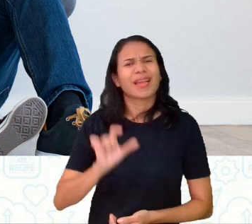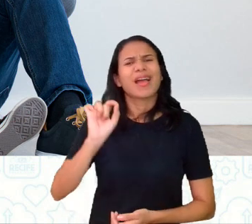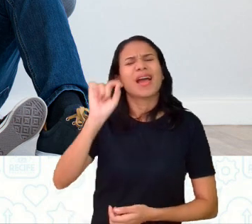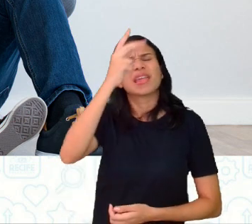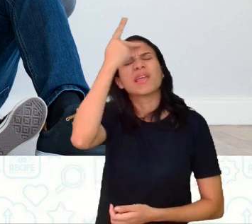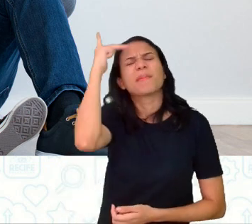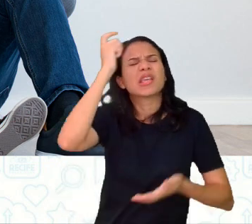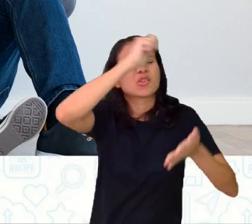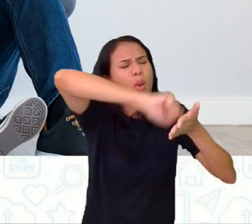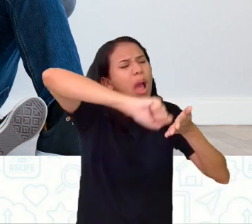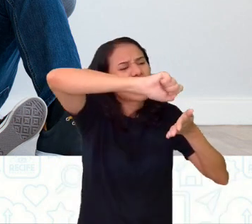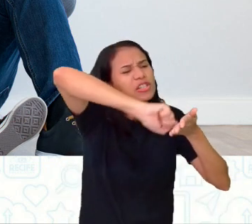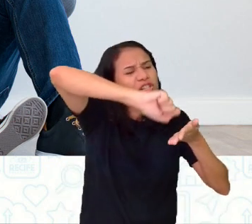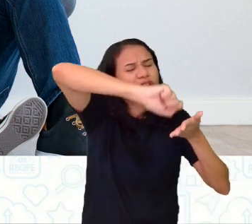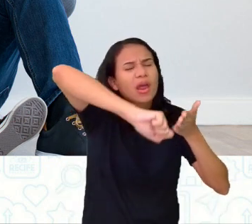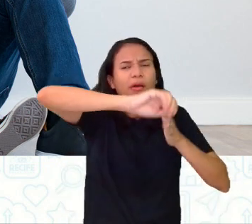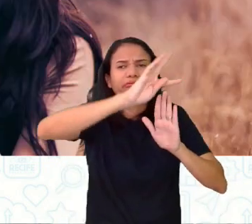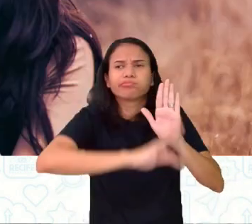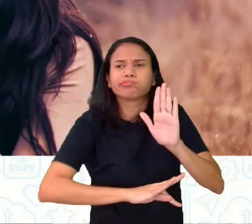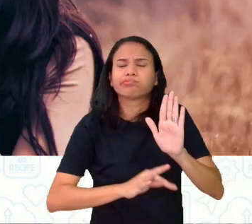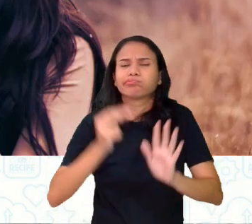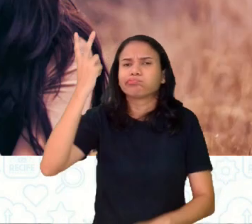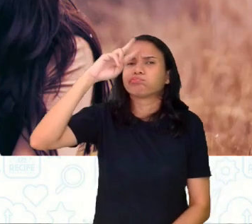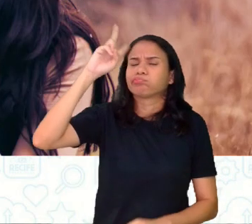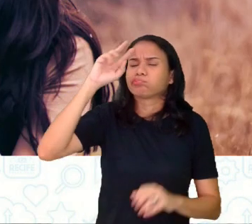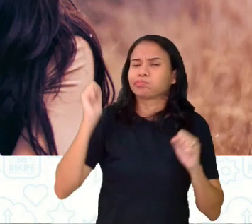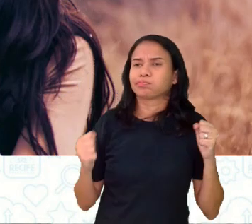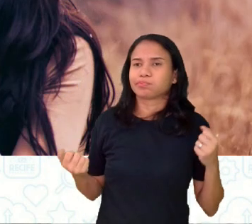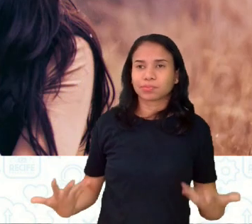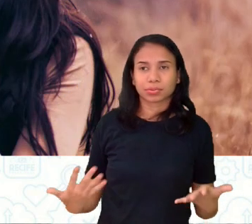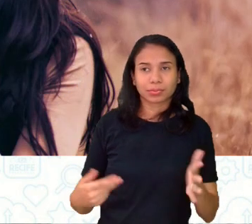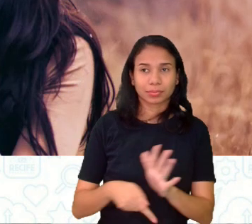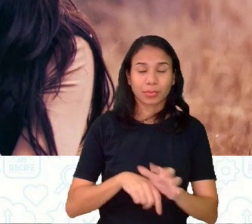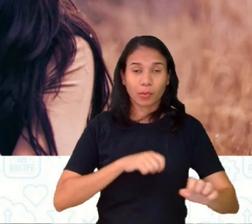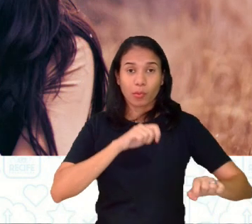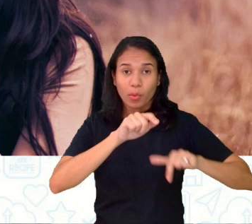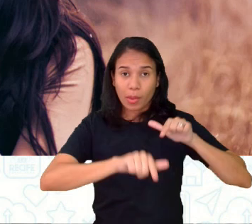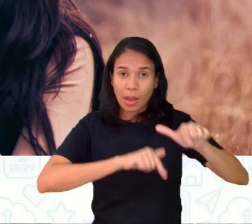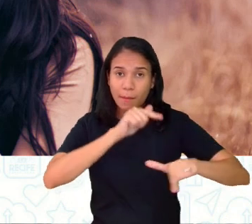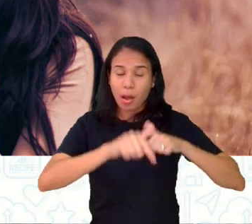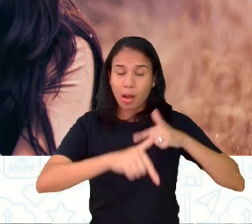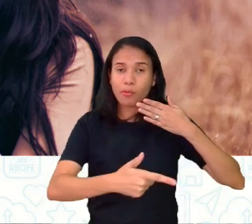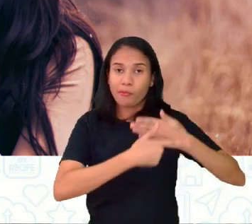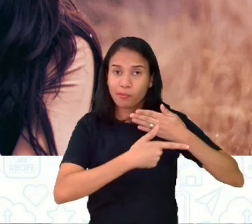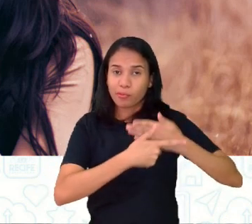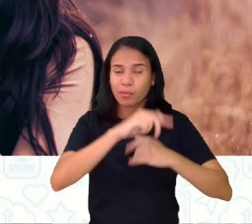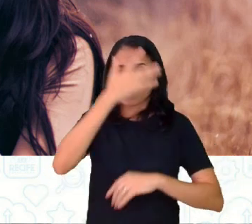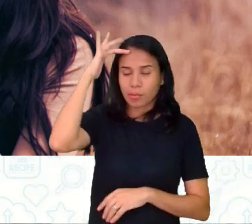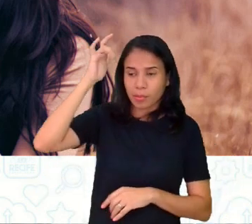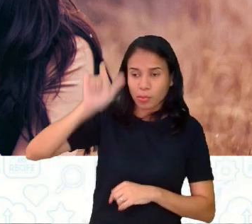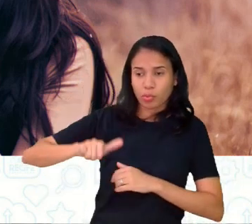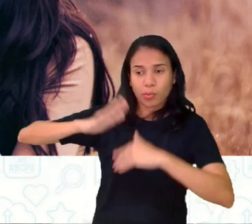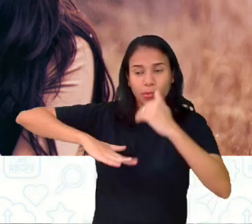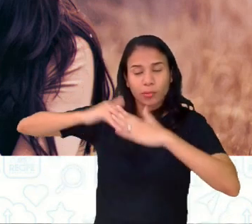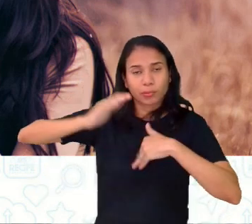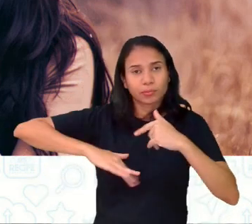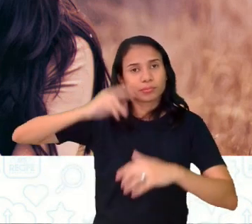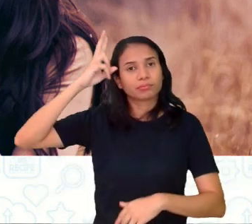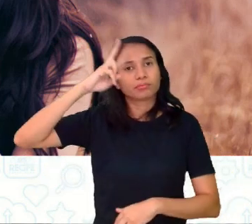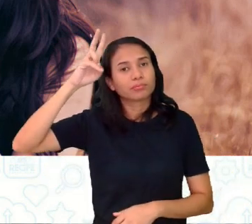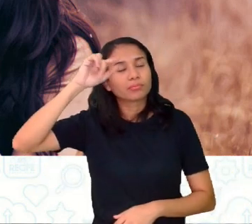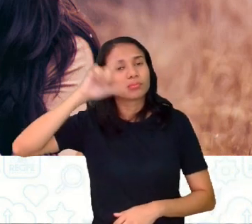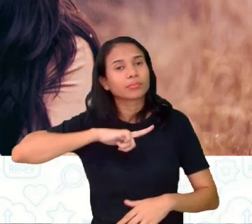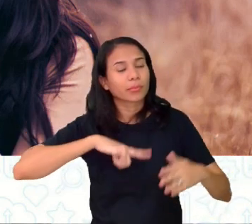Quem escreve a história? Vamos entender aqui. O trabalho do historiador é muito interessante, né, pois